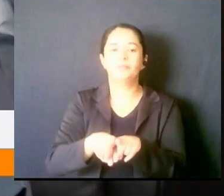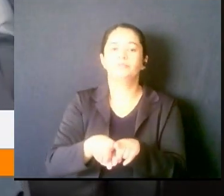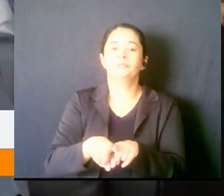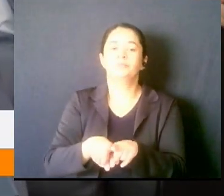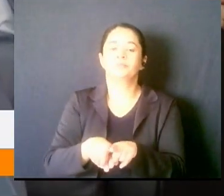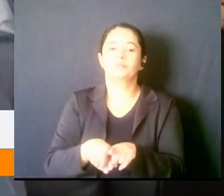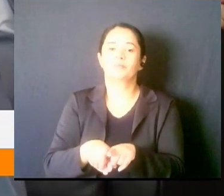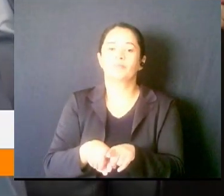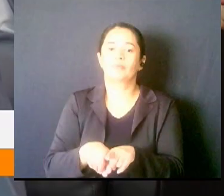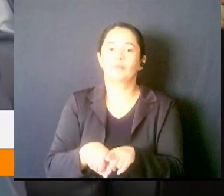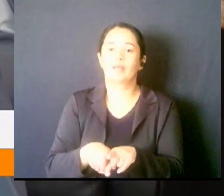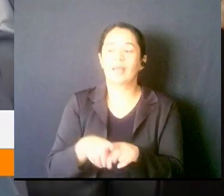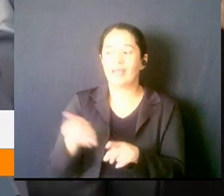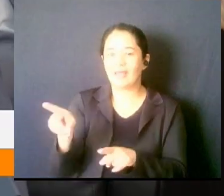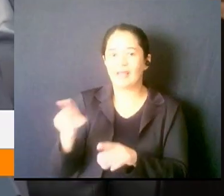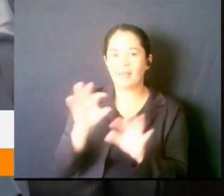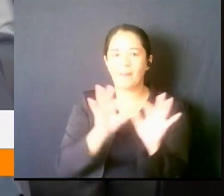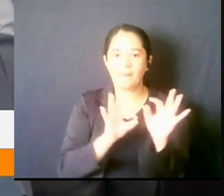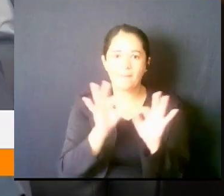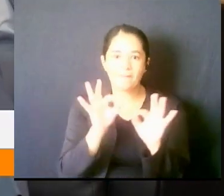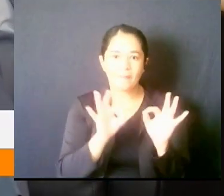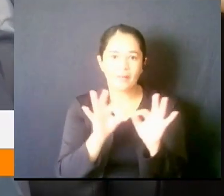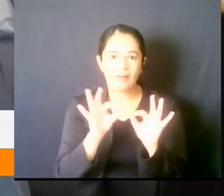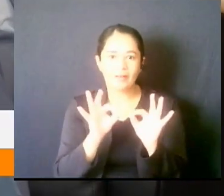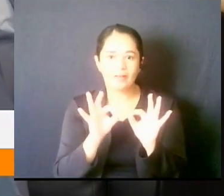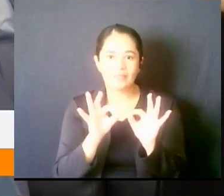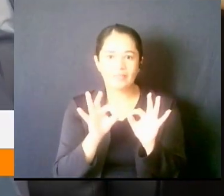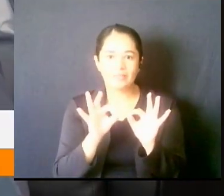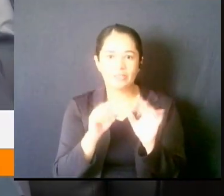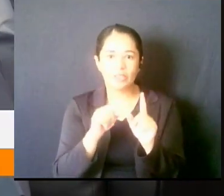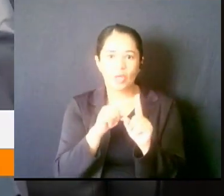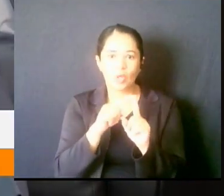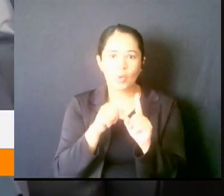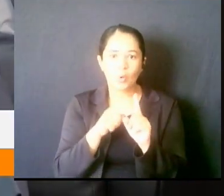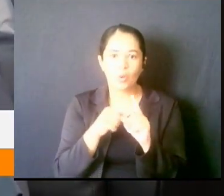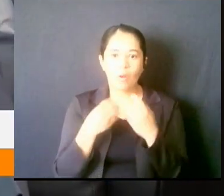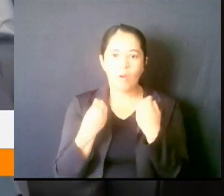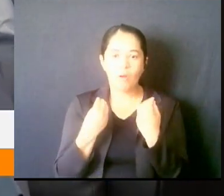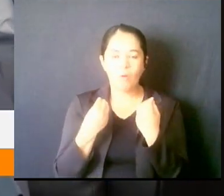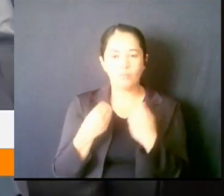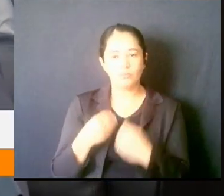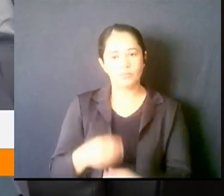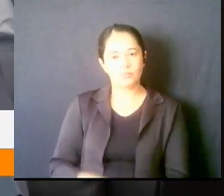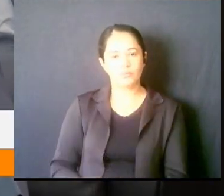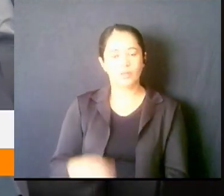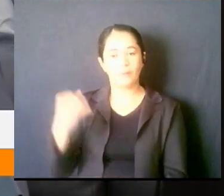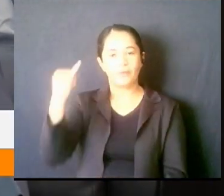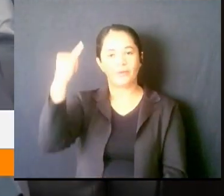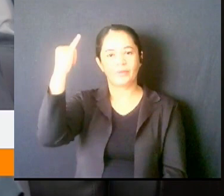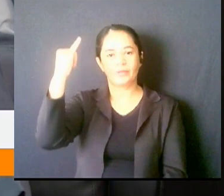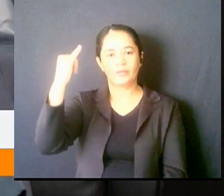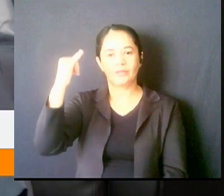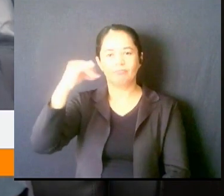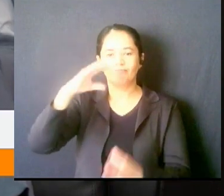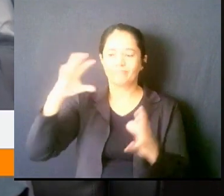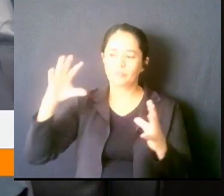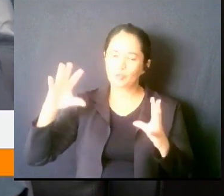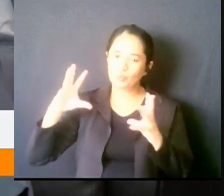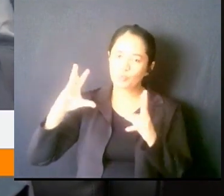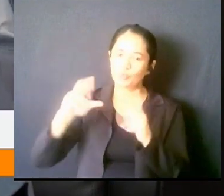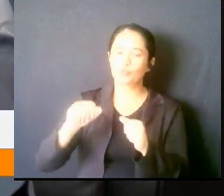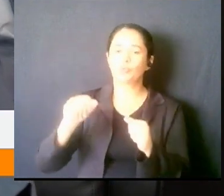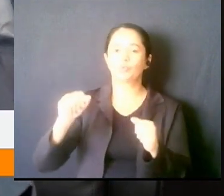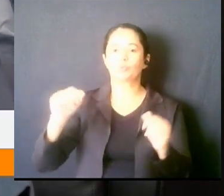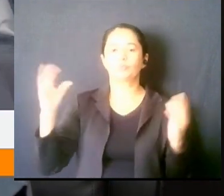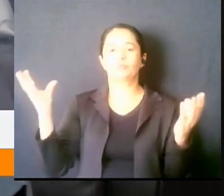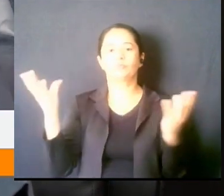planejam a gestação. Esse é um aspecto extremamente importante. Tudo isso envolve a necessidade de